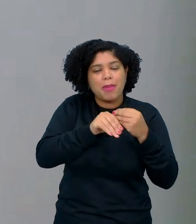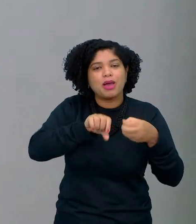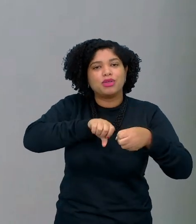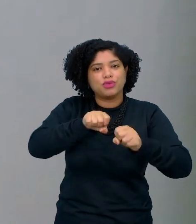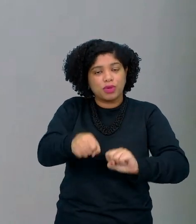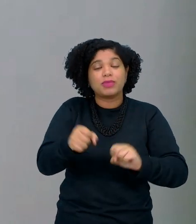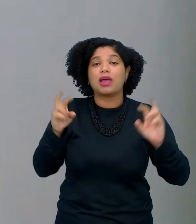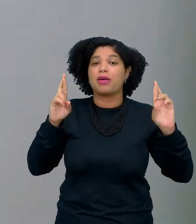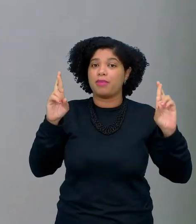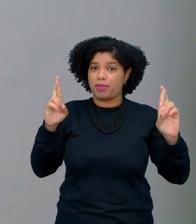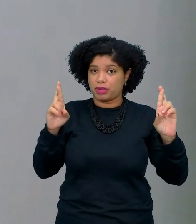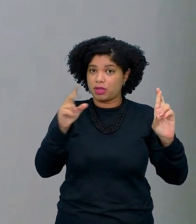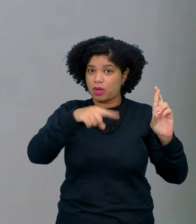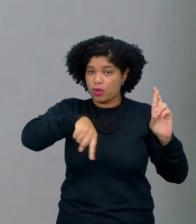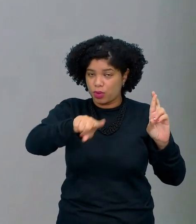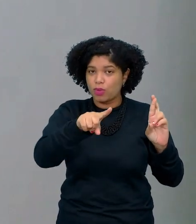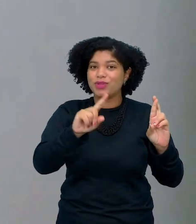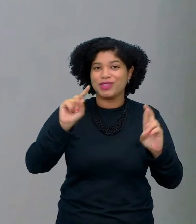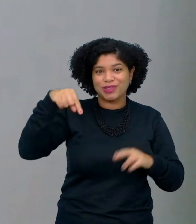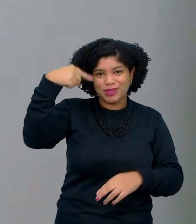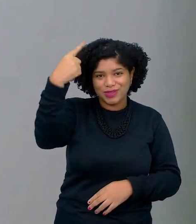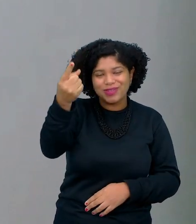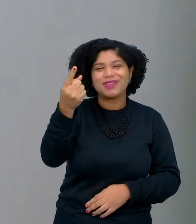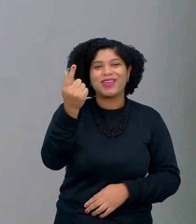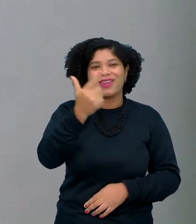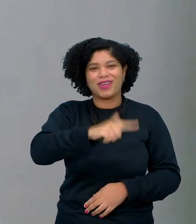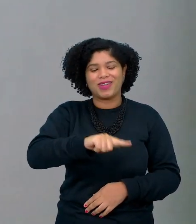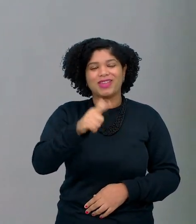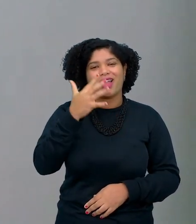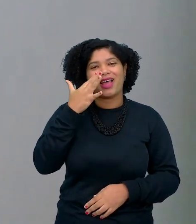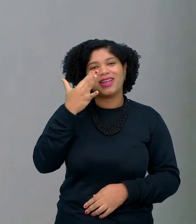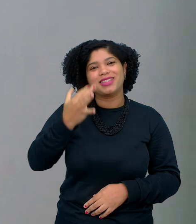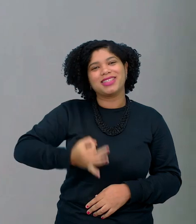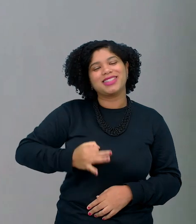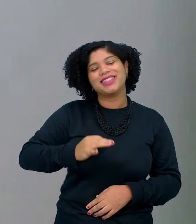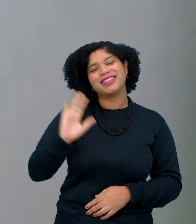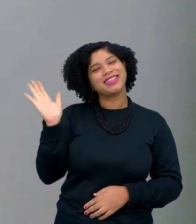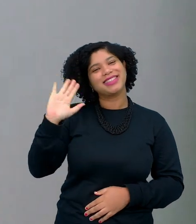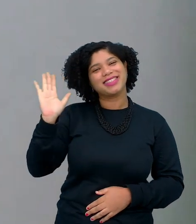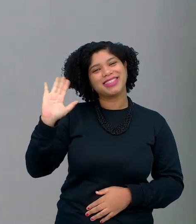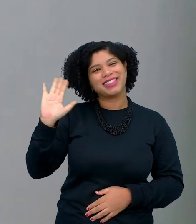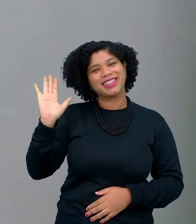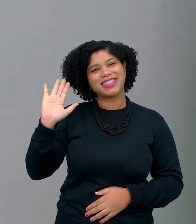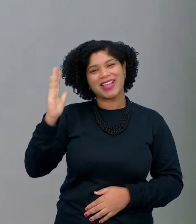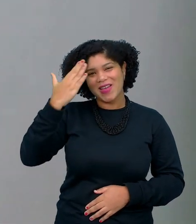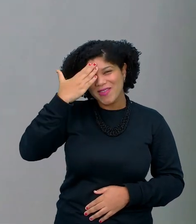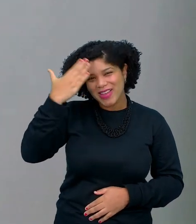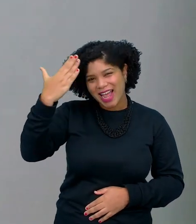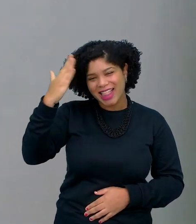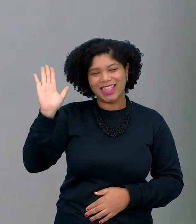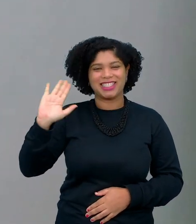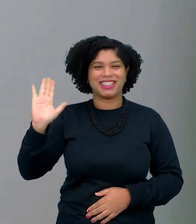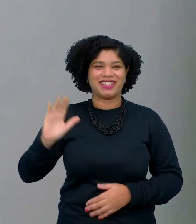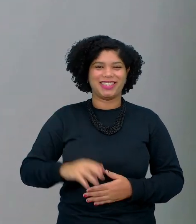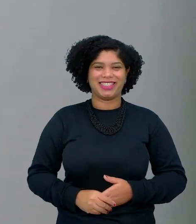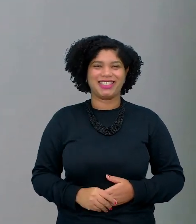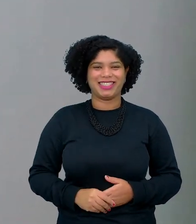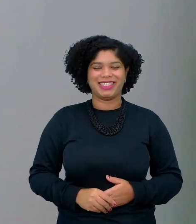formação. Espero que vocês estejam aqui novamente numa próxima vez. E até mais, gente. Obrigada e tchau.